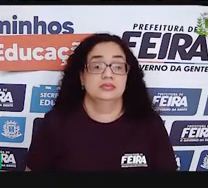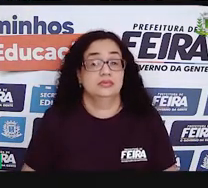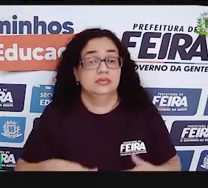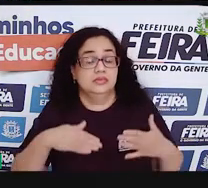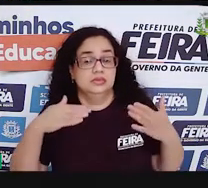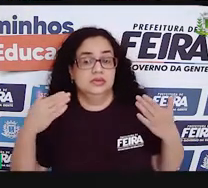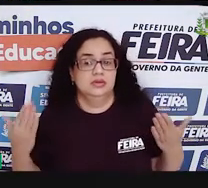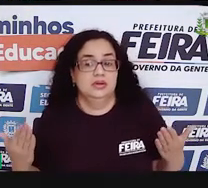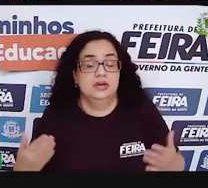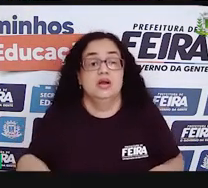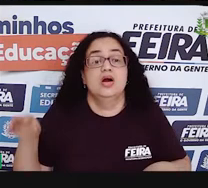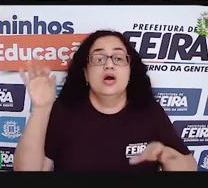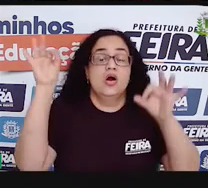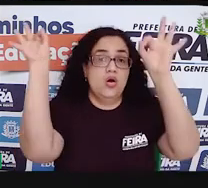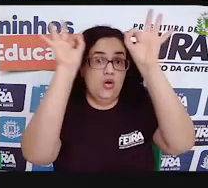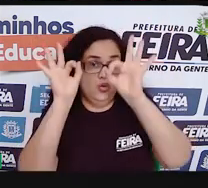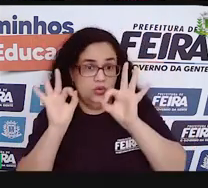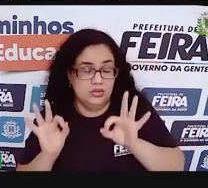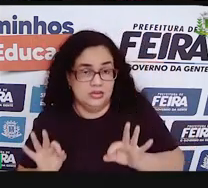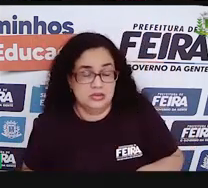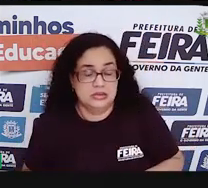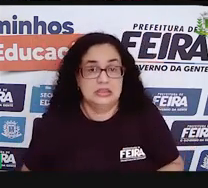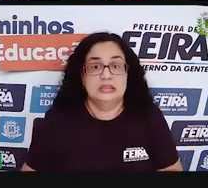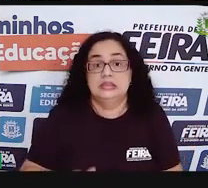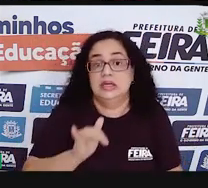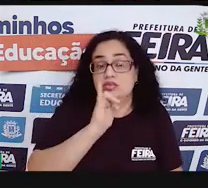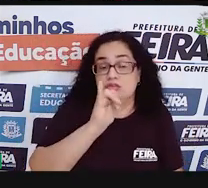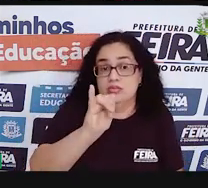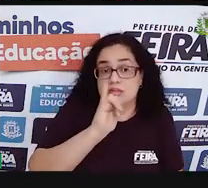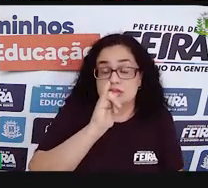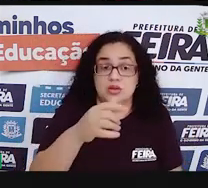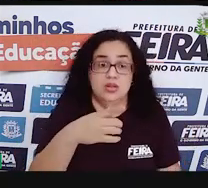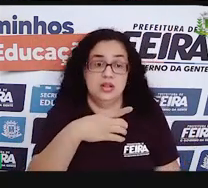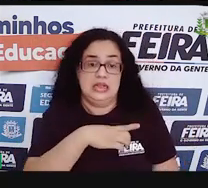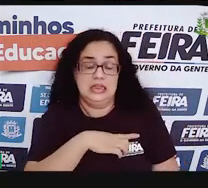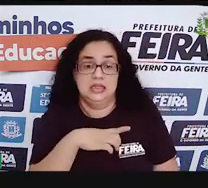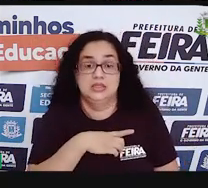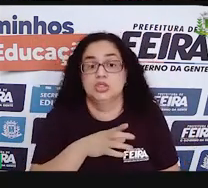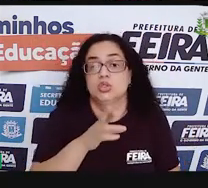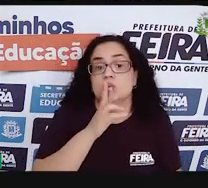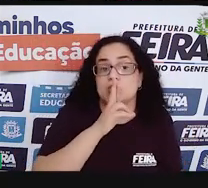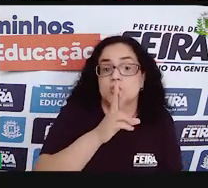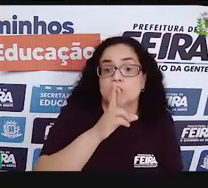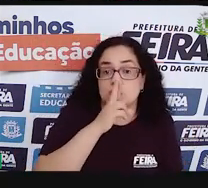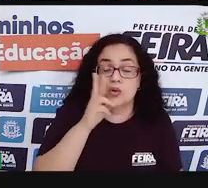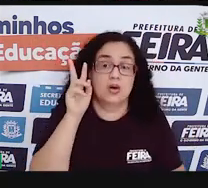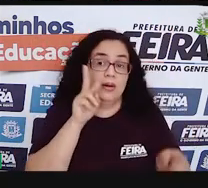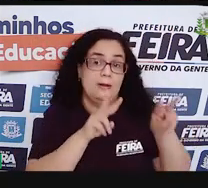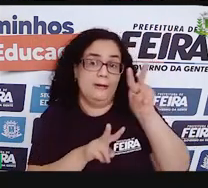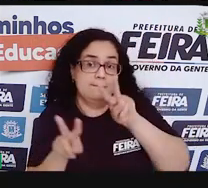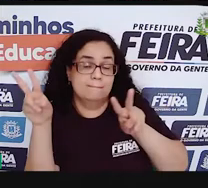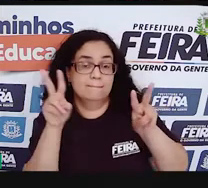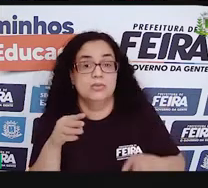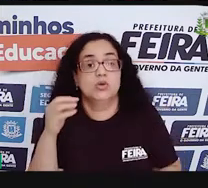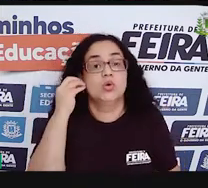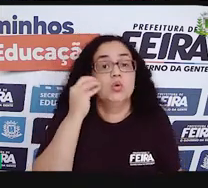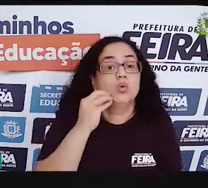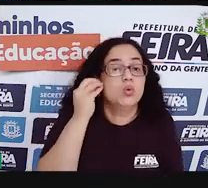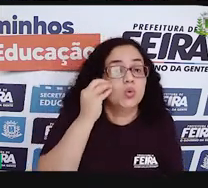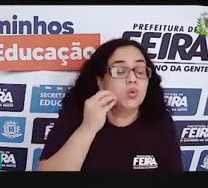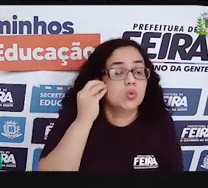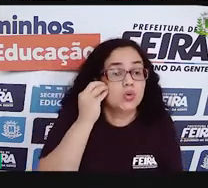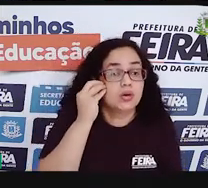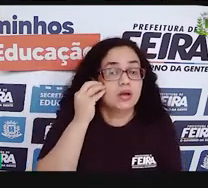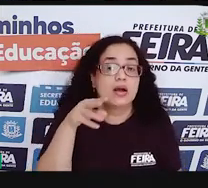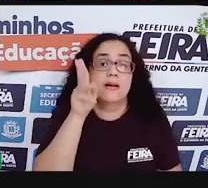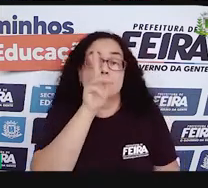Para organizar as informações relacionadas aos resultados observados no experimento, a